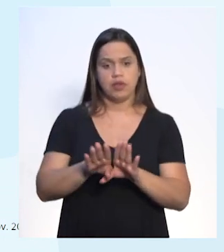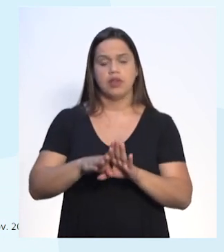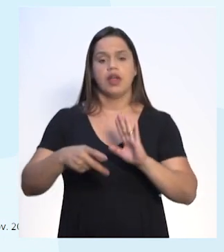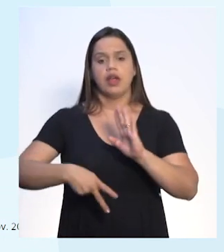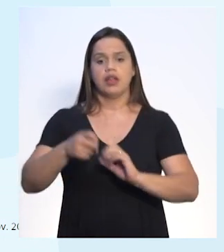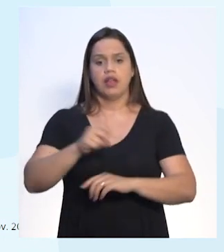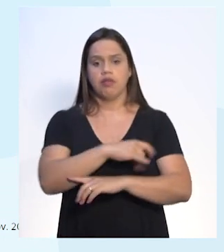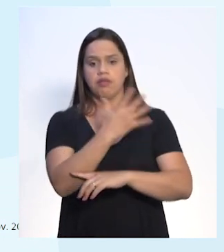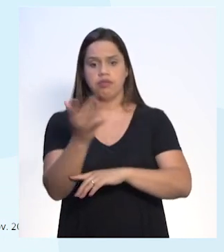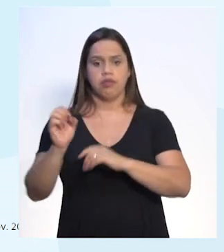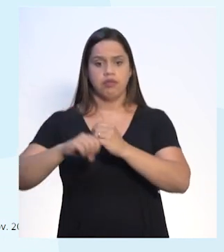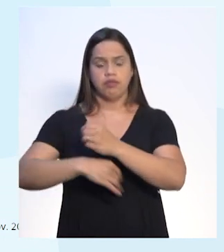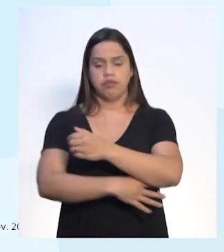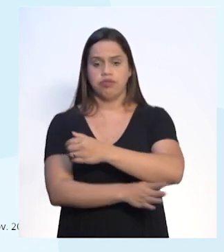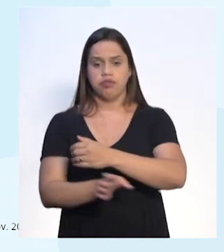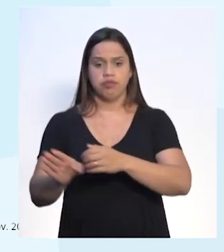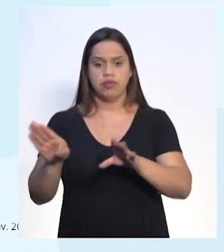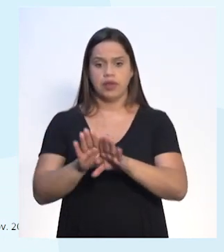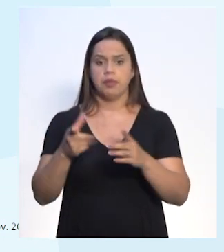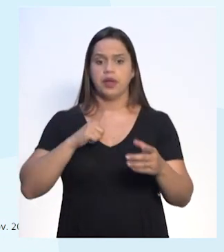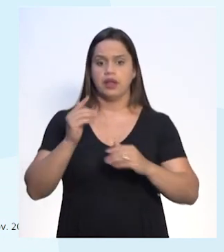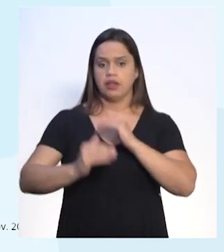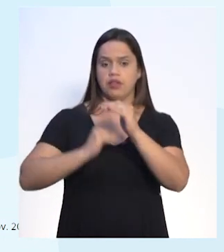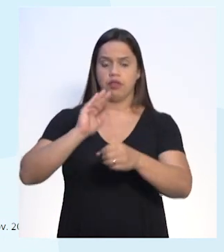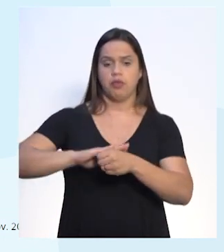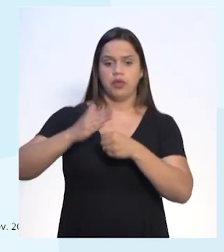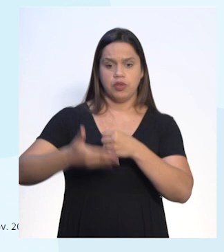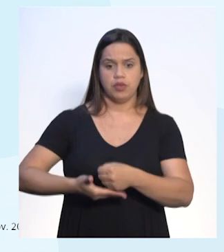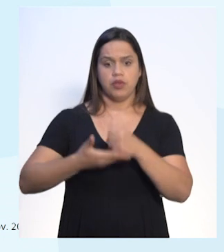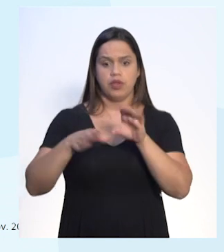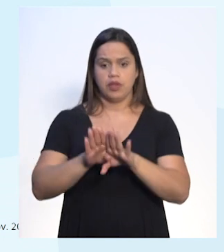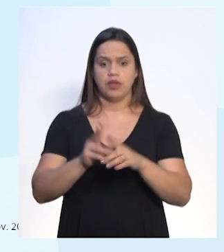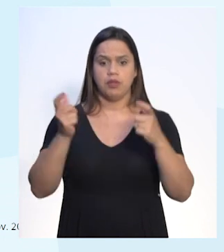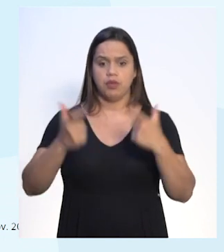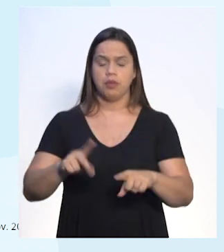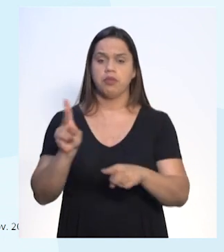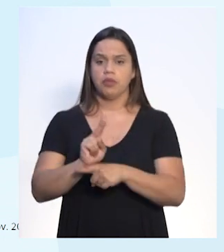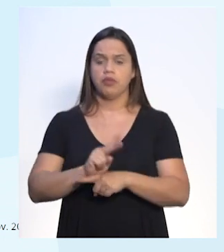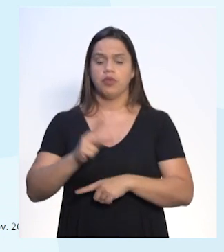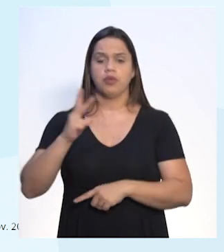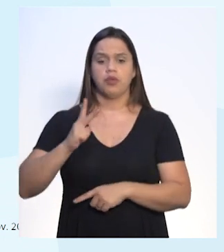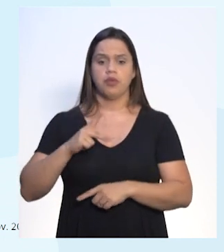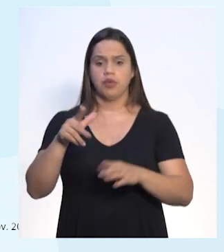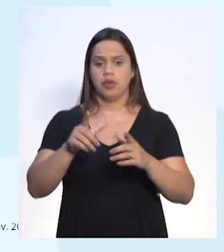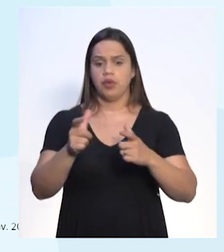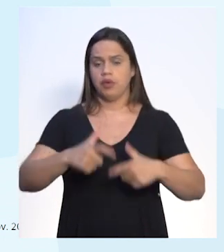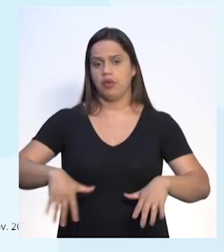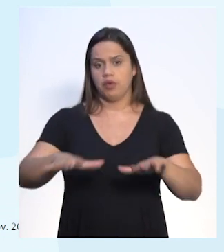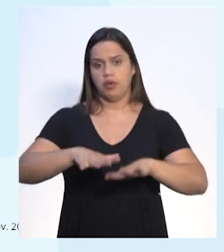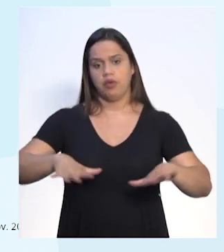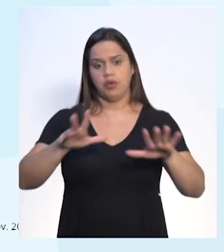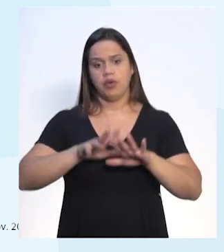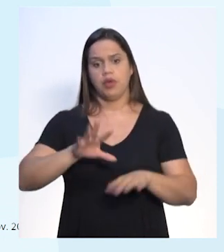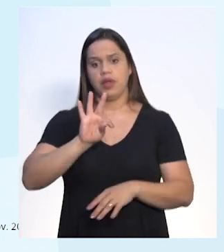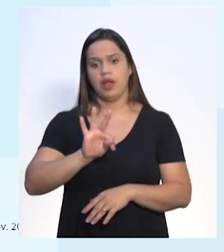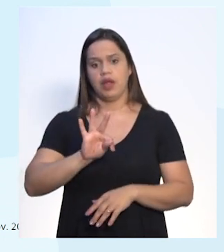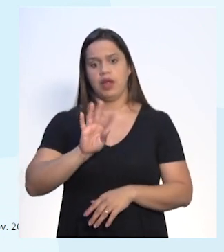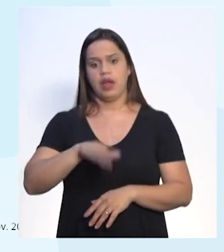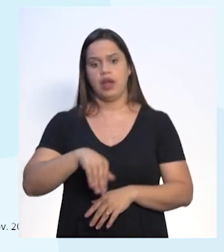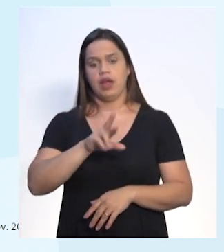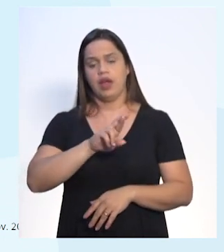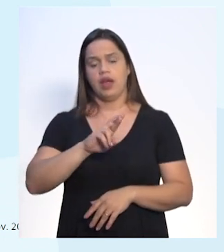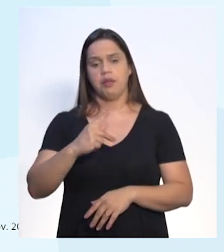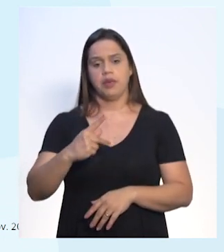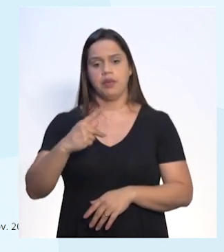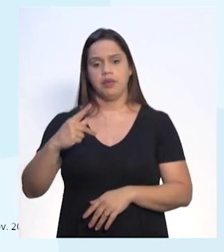fauna, reserva de desenvolvimento sustentável, reserva particular do patrimônio natural, o RPPN. Então,